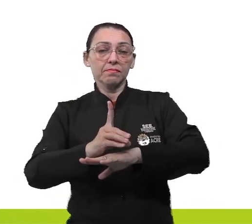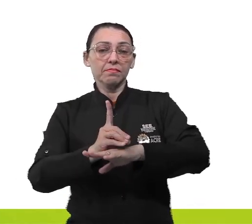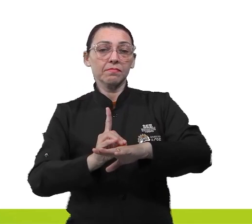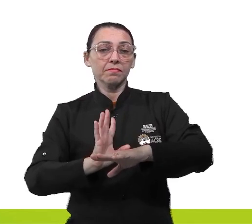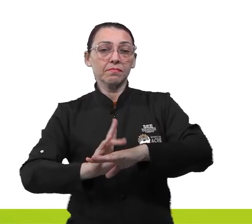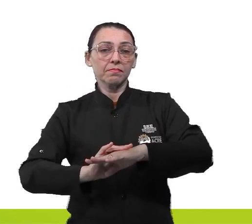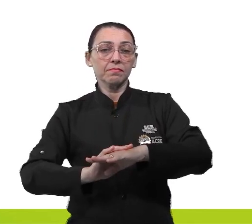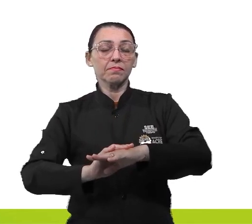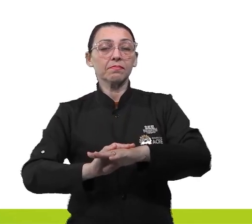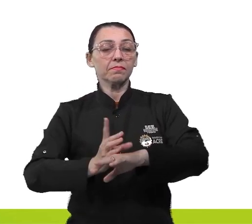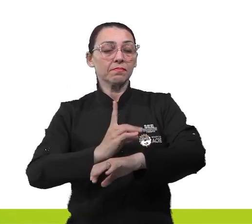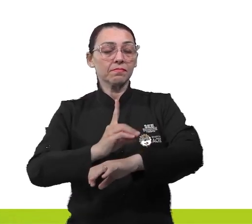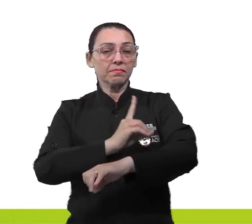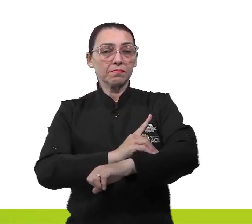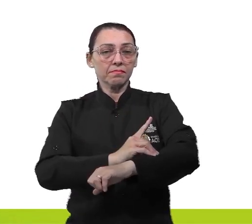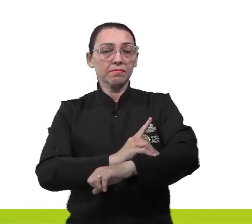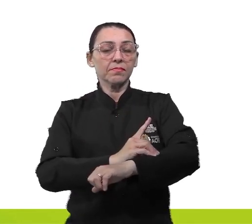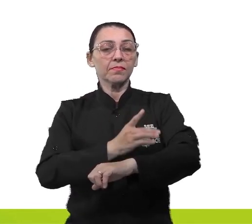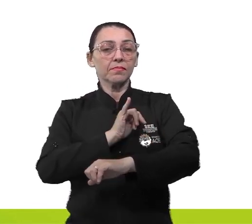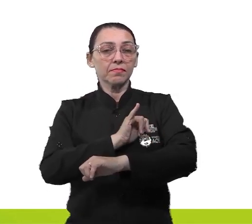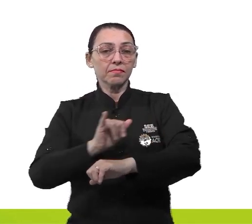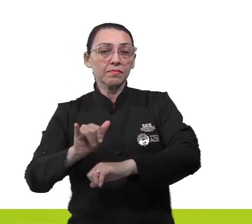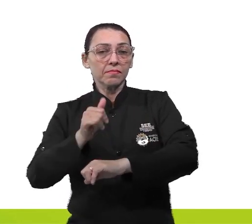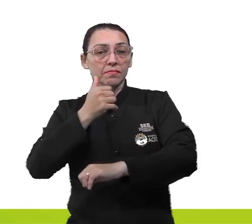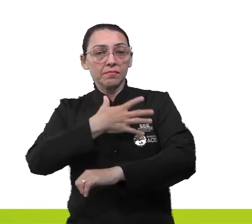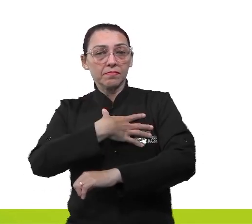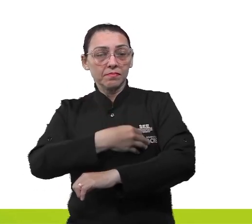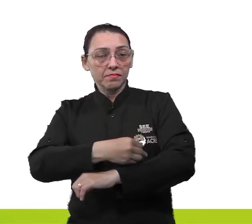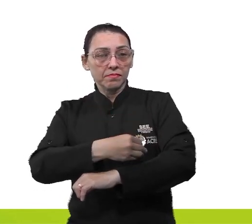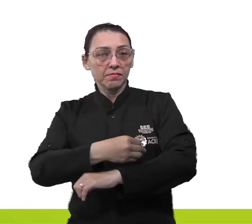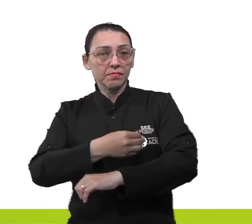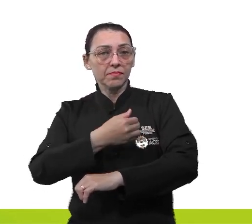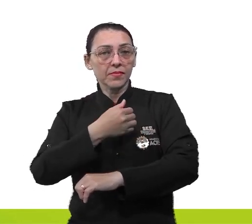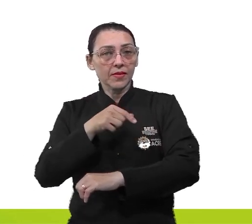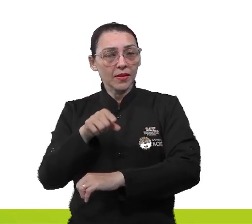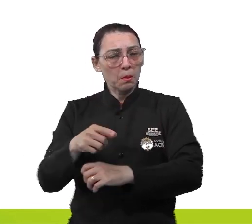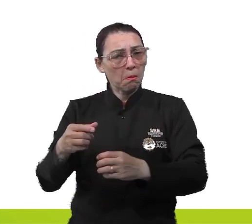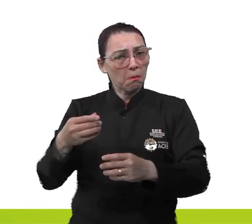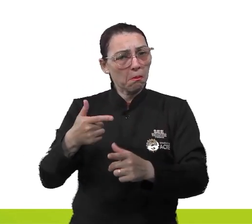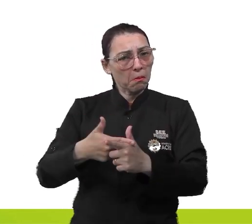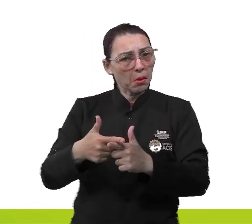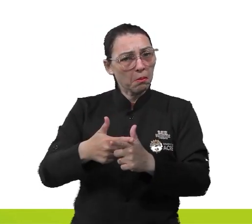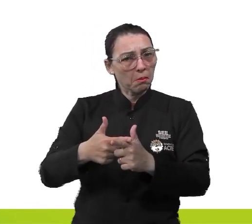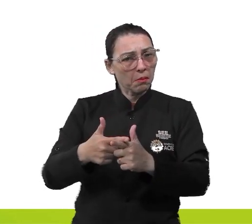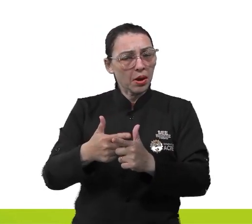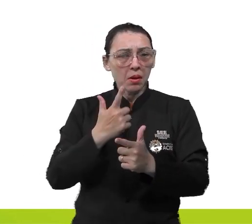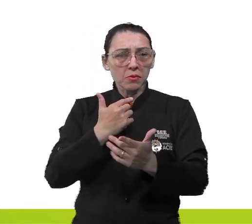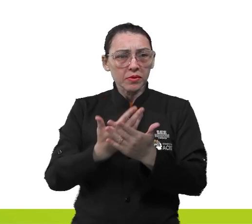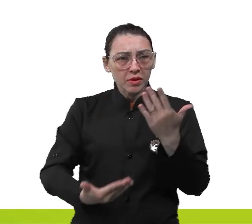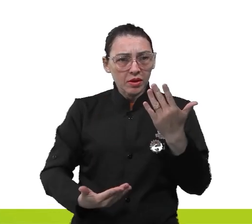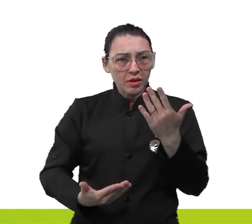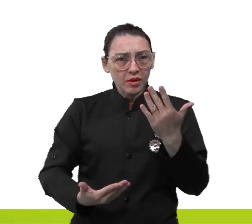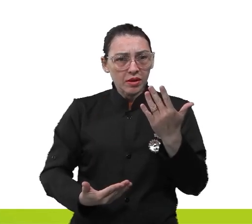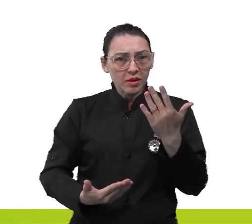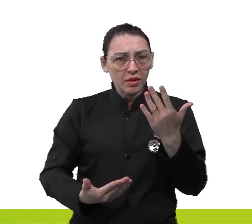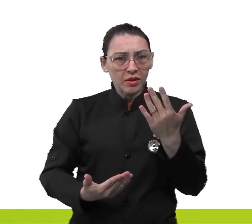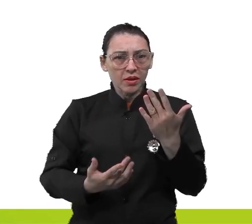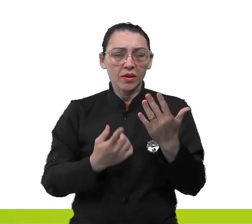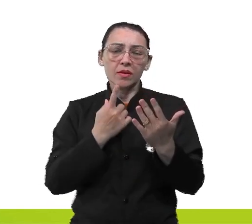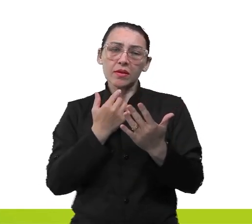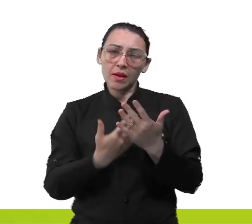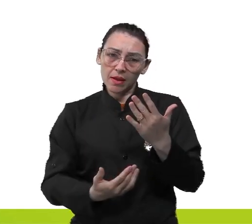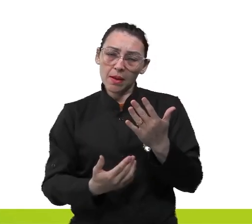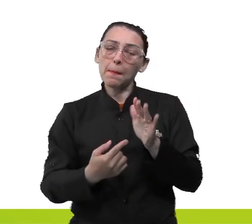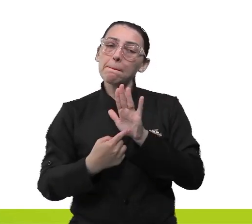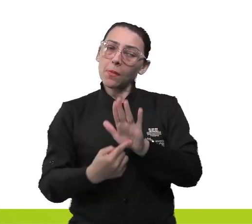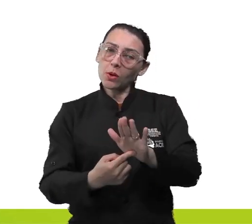Ao chegar em casa e contar para sua irmã, ele disse: "Isso é problema no sangue." Na verdade, o exame de sangue detecta